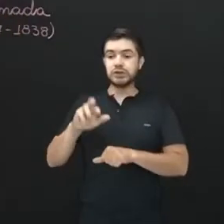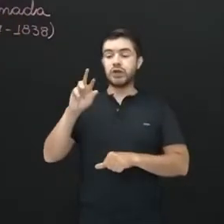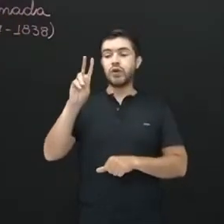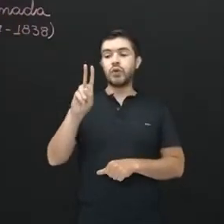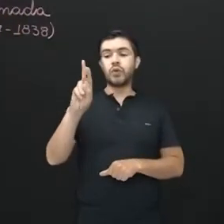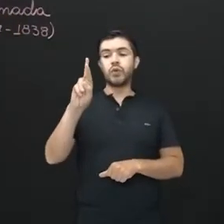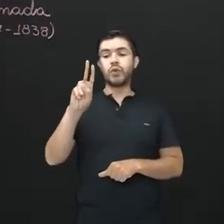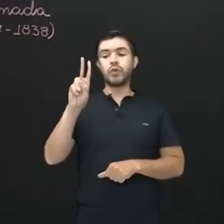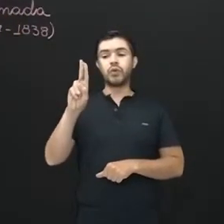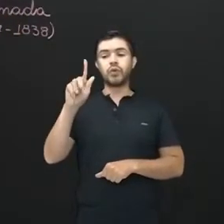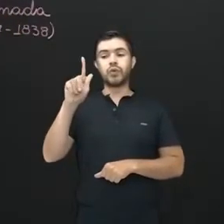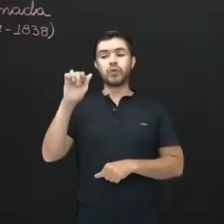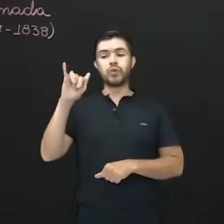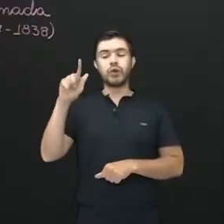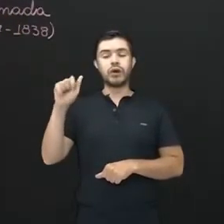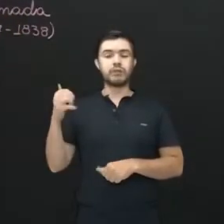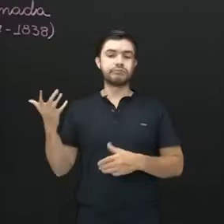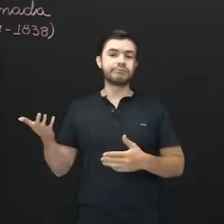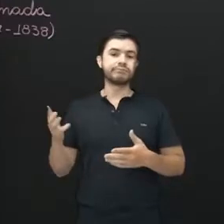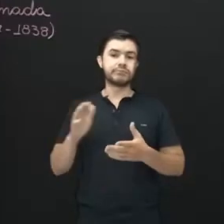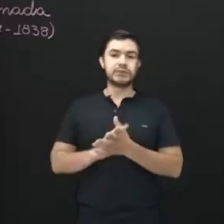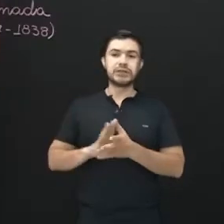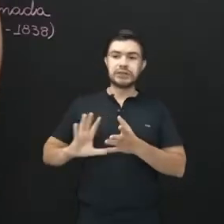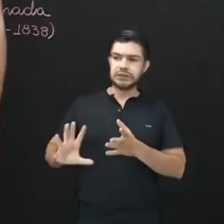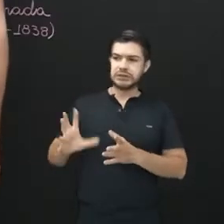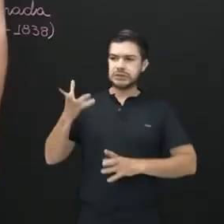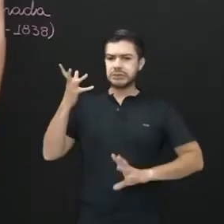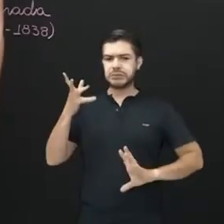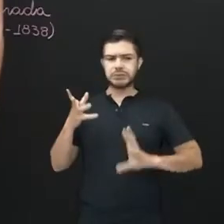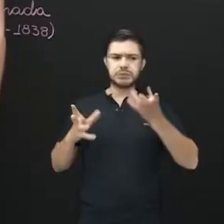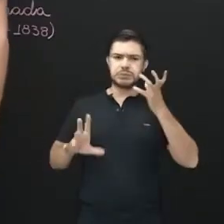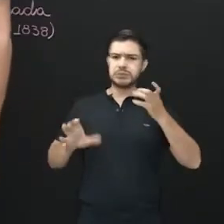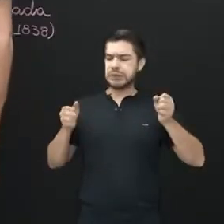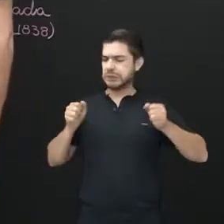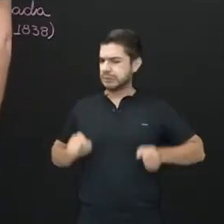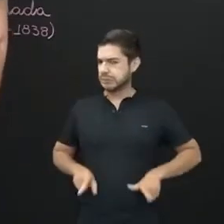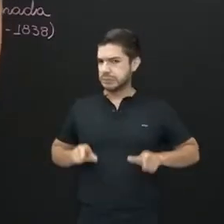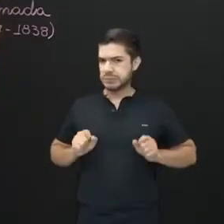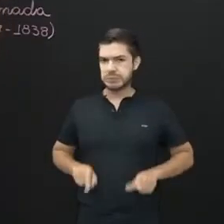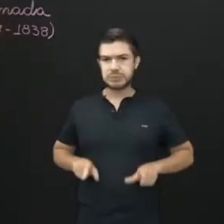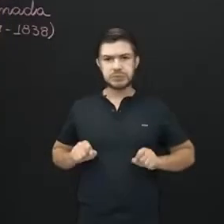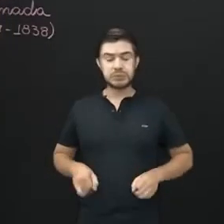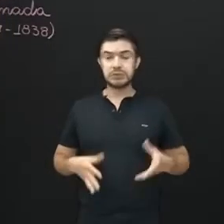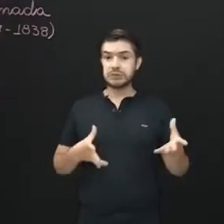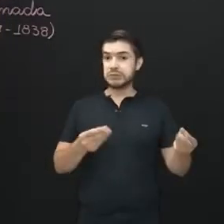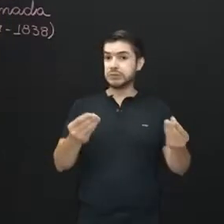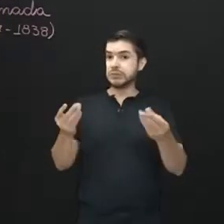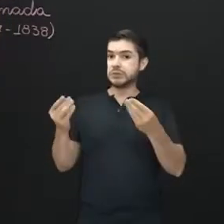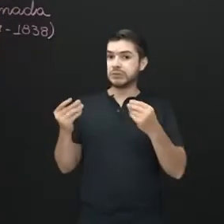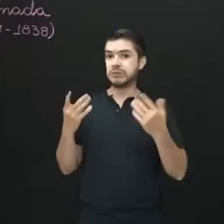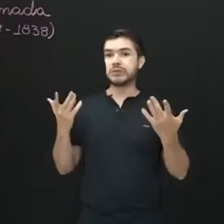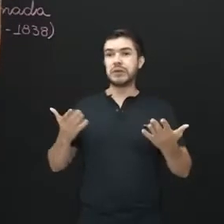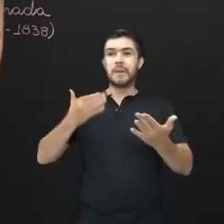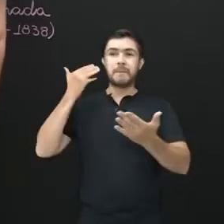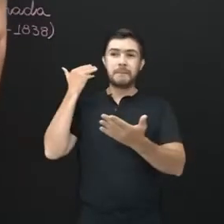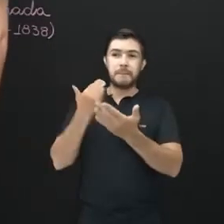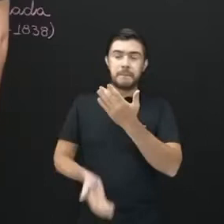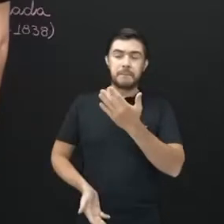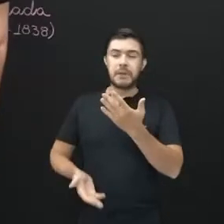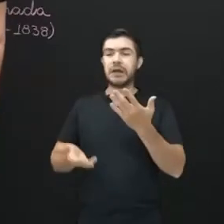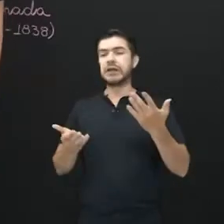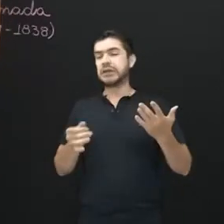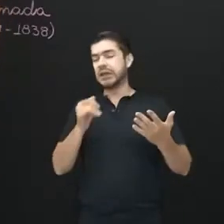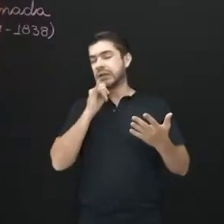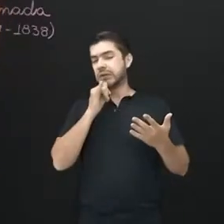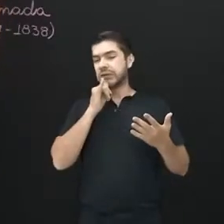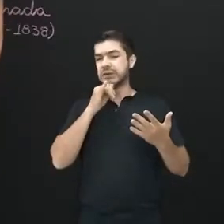guerra bastante sangrenta e que gerou muitos gastos para o imperador. Uma derrota no currículo, vamos dizer